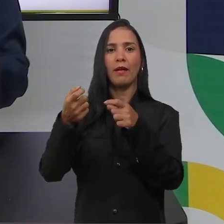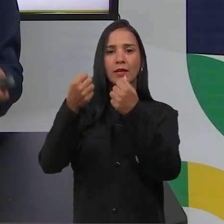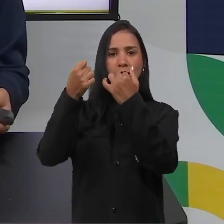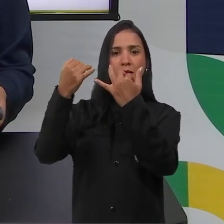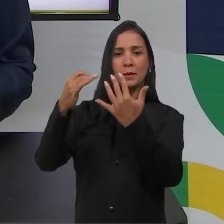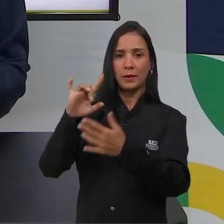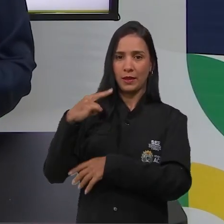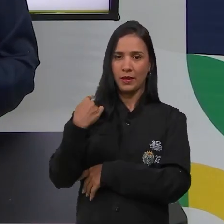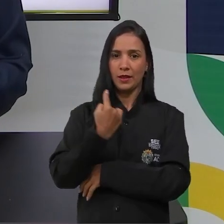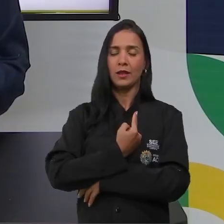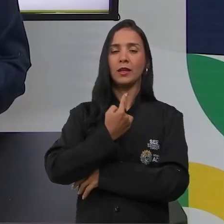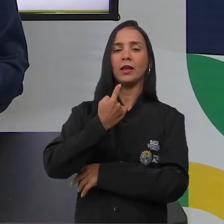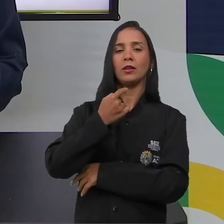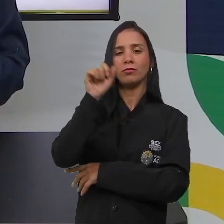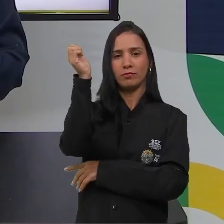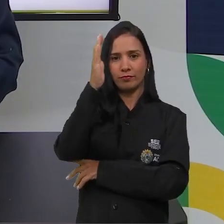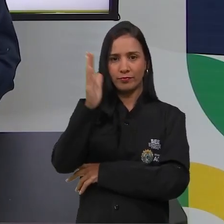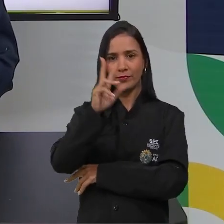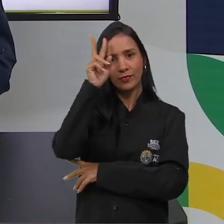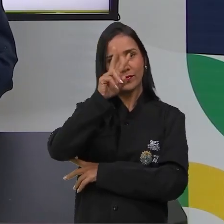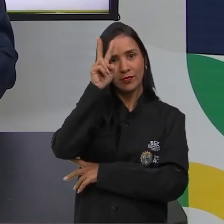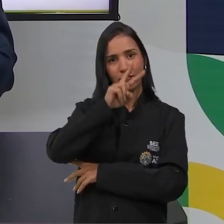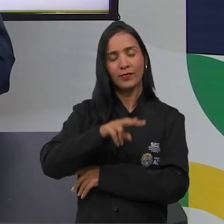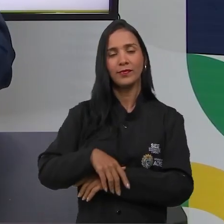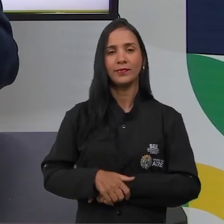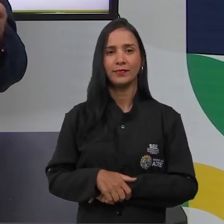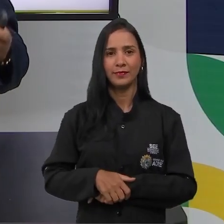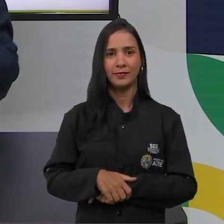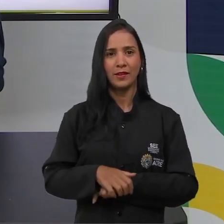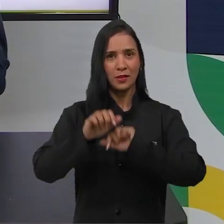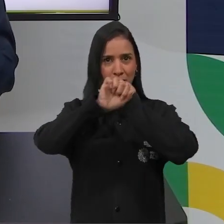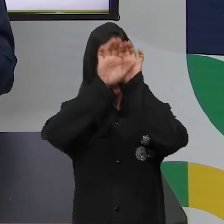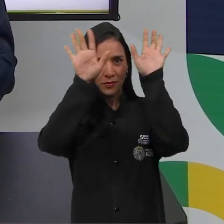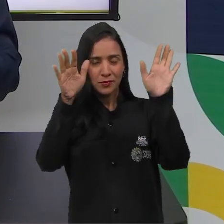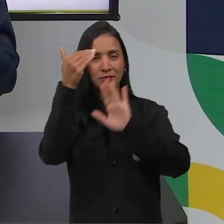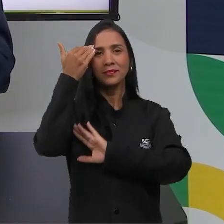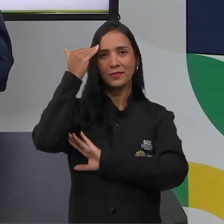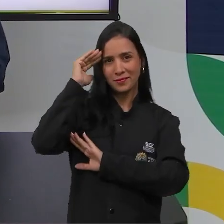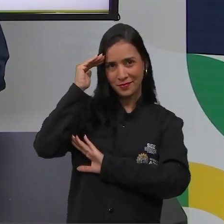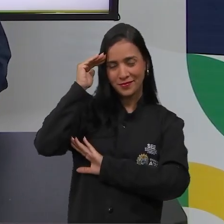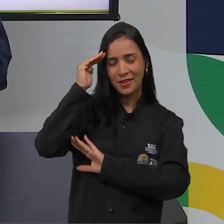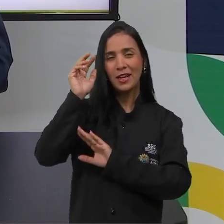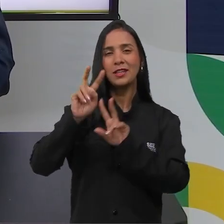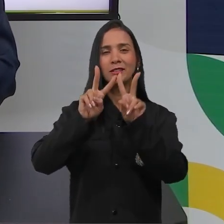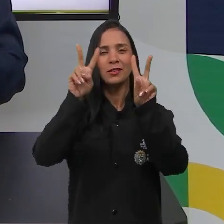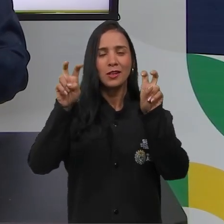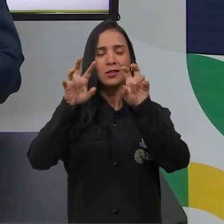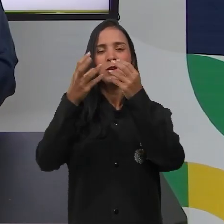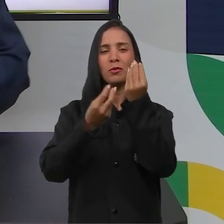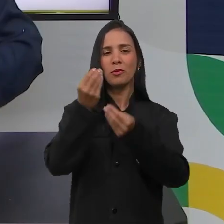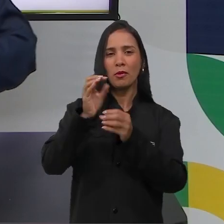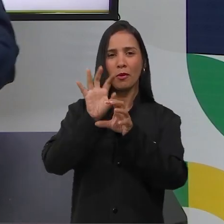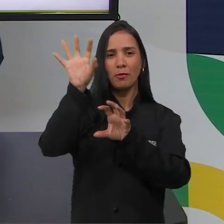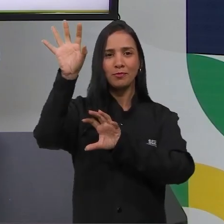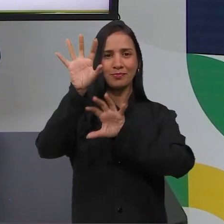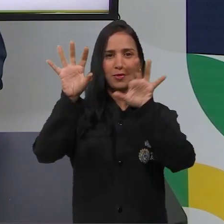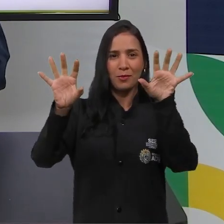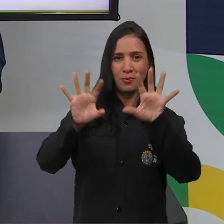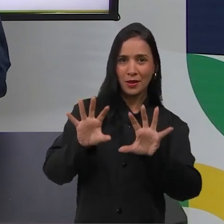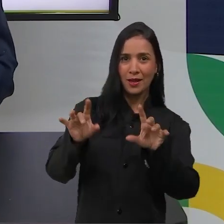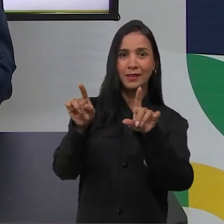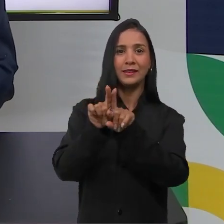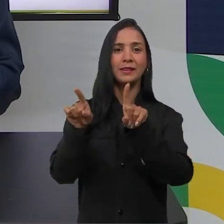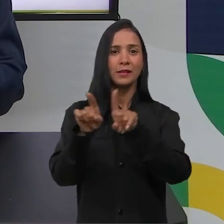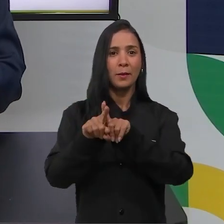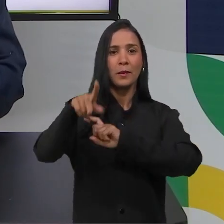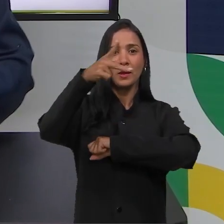da história do nosso país, certo? Então, ficou entendido aqui sobre a partilha da África, as